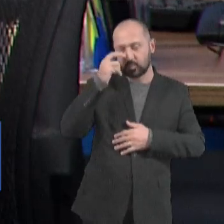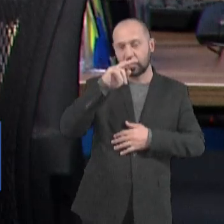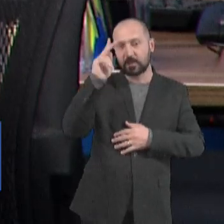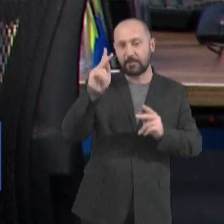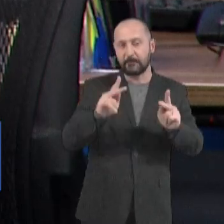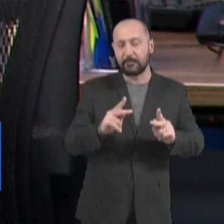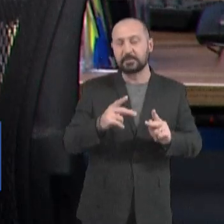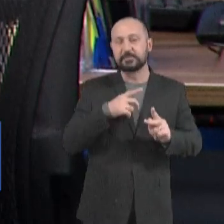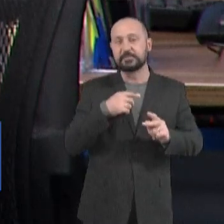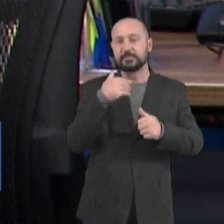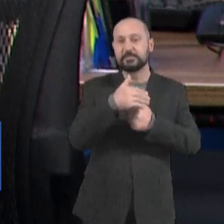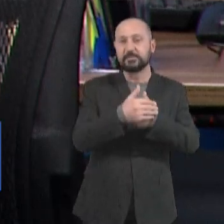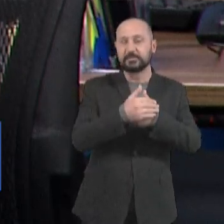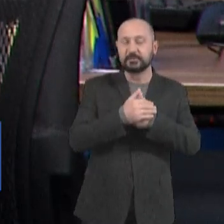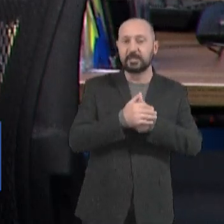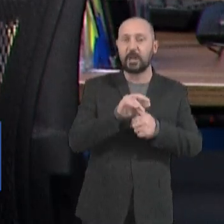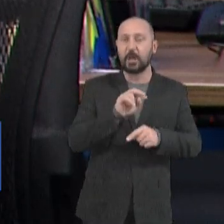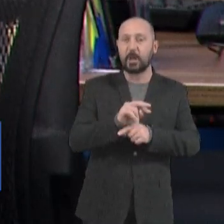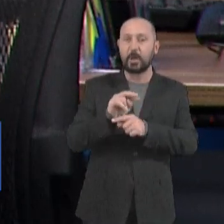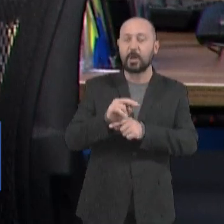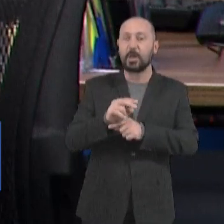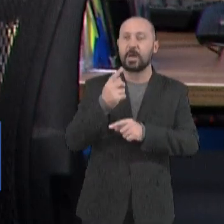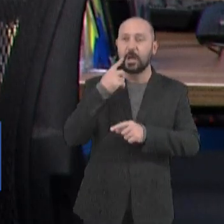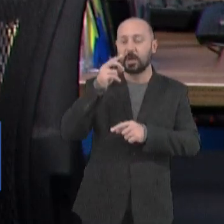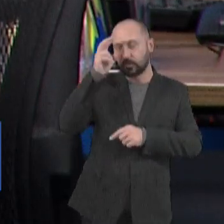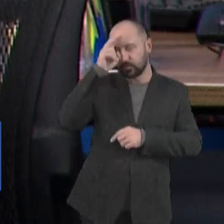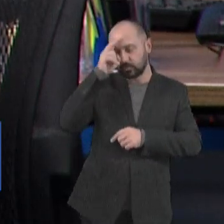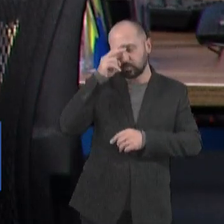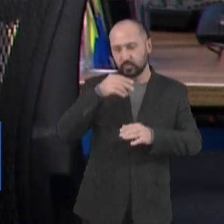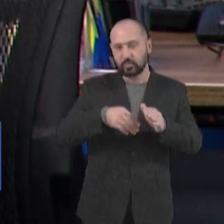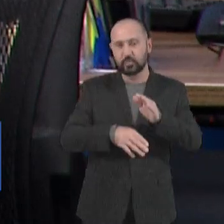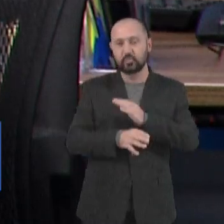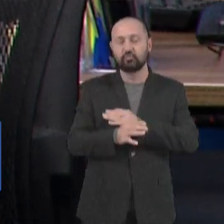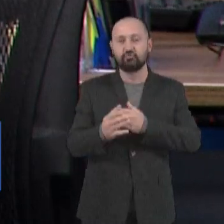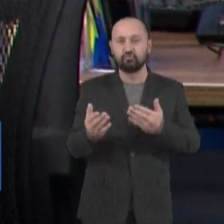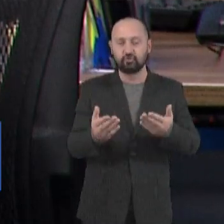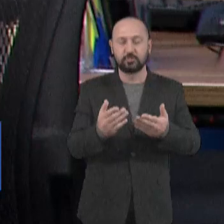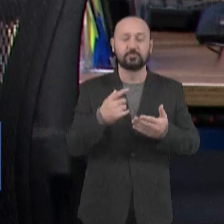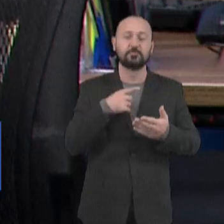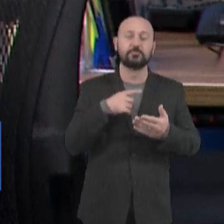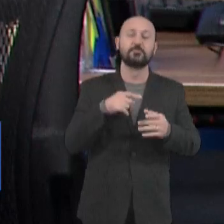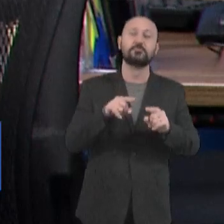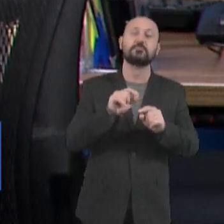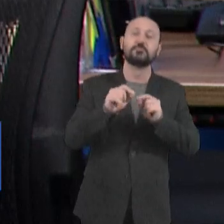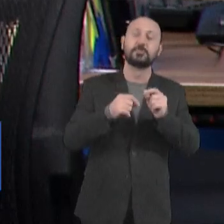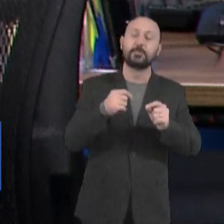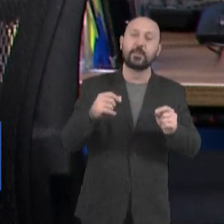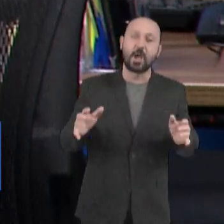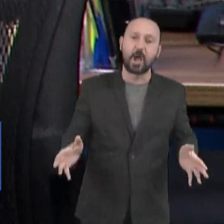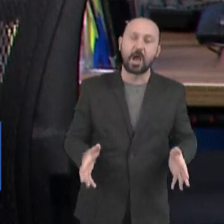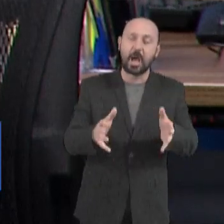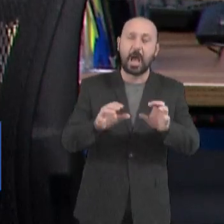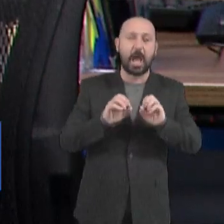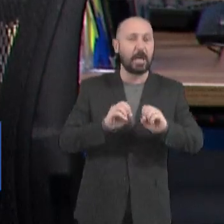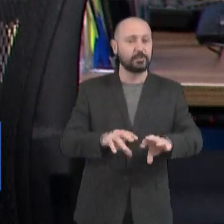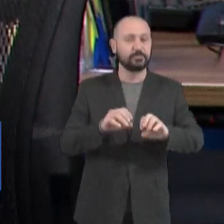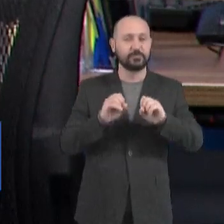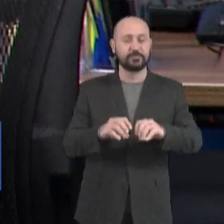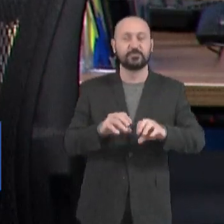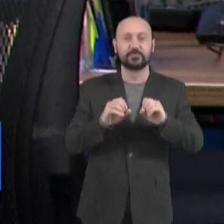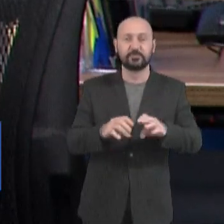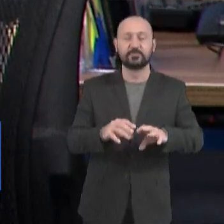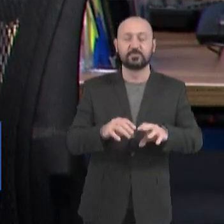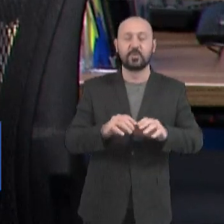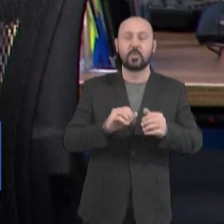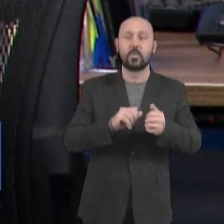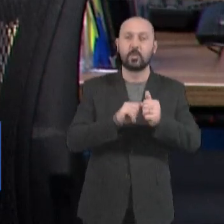paz, defender e conservar o patrimônio histórico e artístico, além de incentivar a educação,